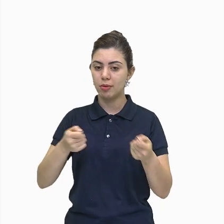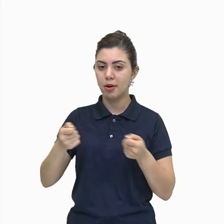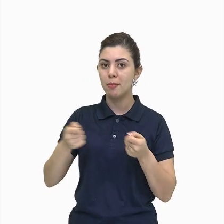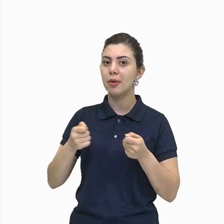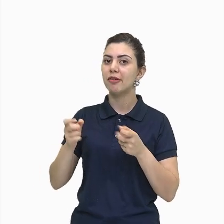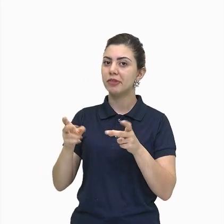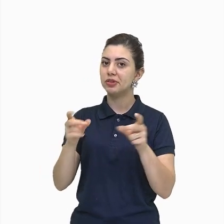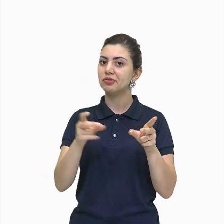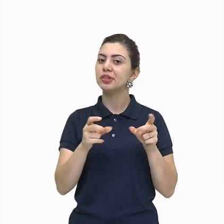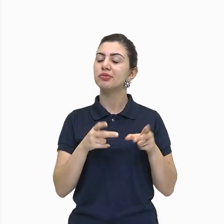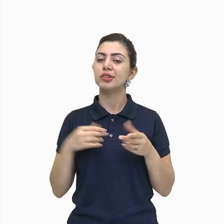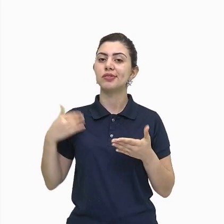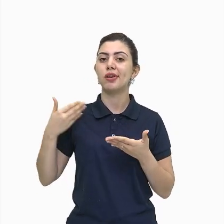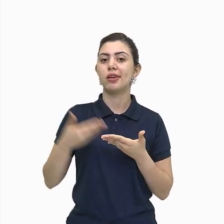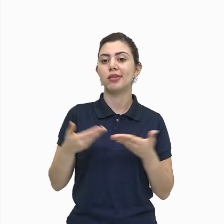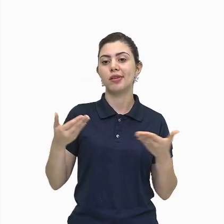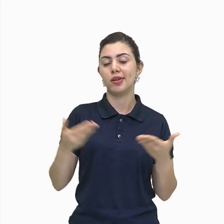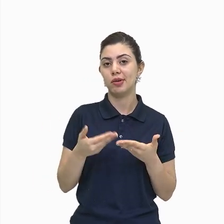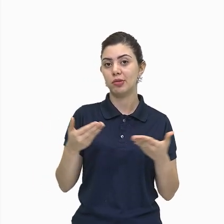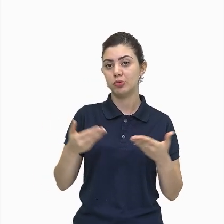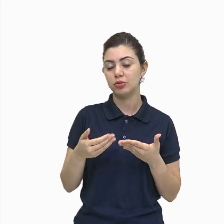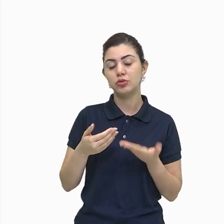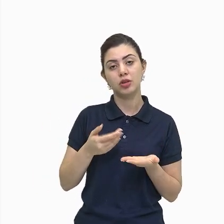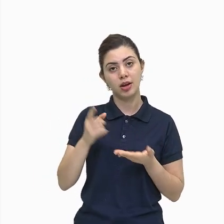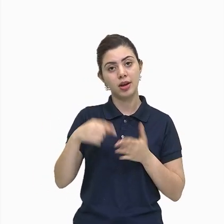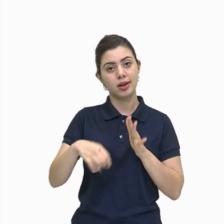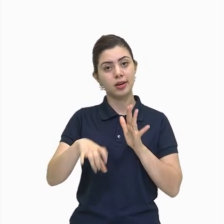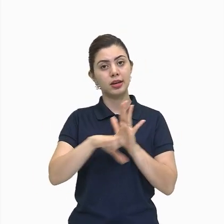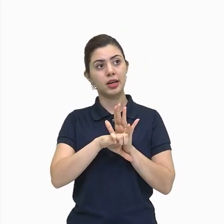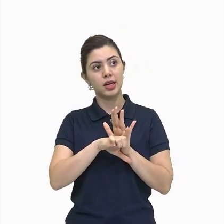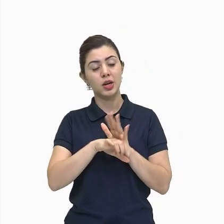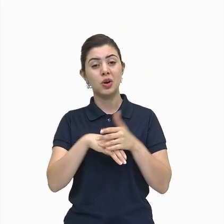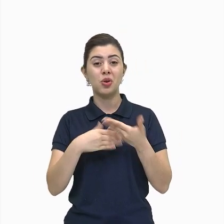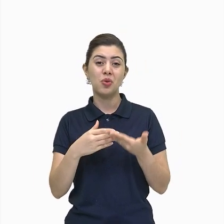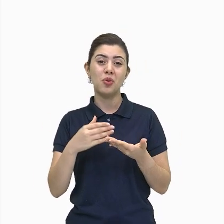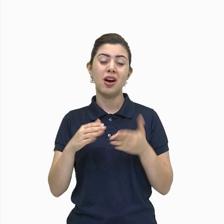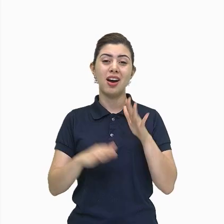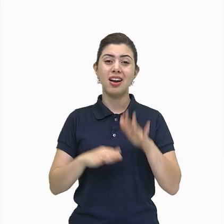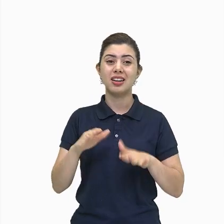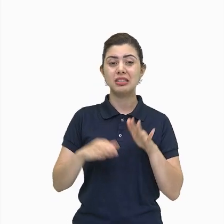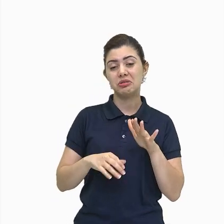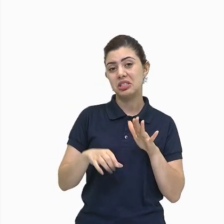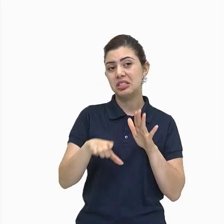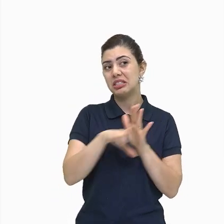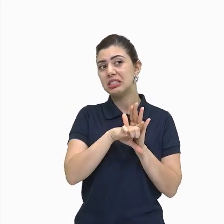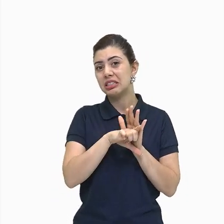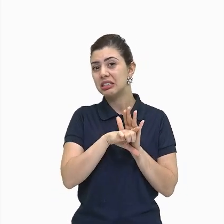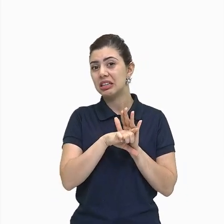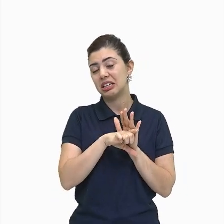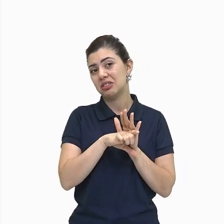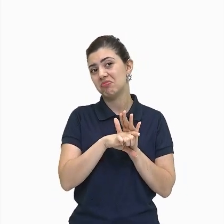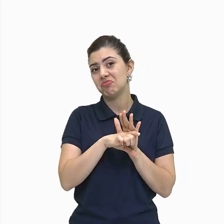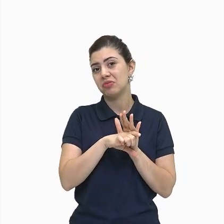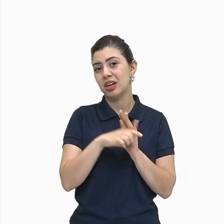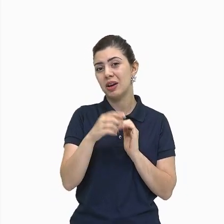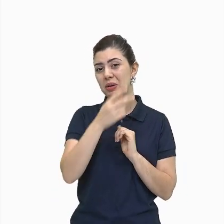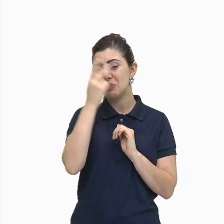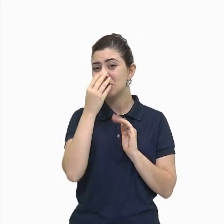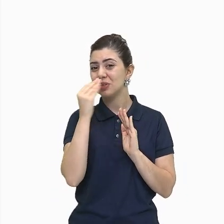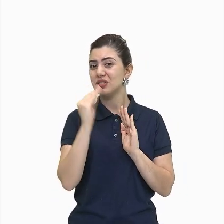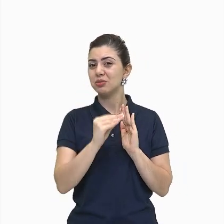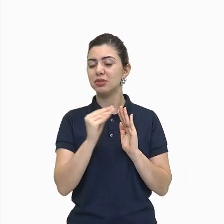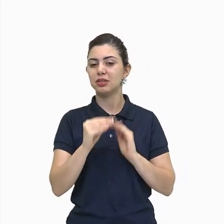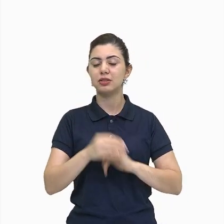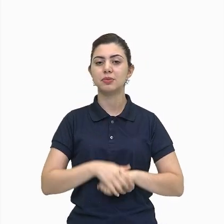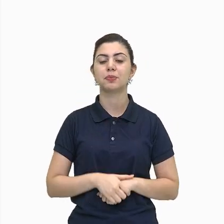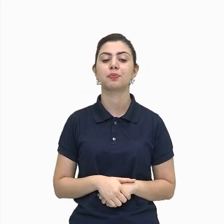grande escala, seja de forma legal ou muitas vezes também ilegal, tá bom? Mas essa era